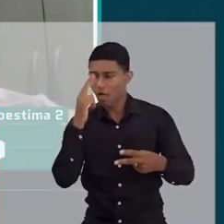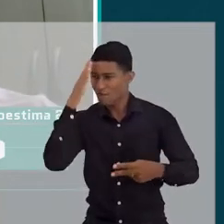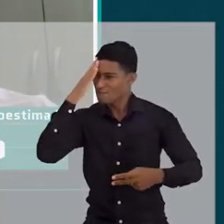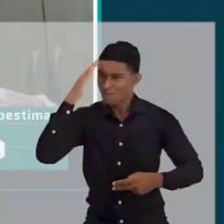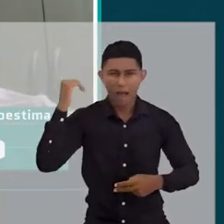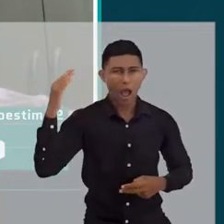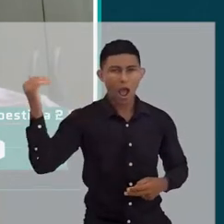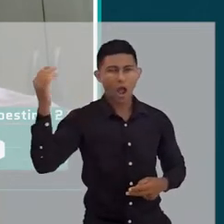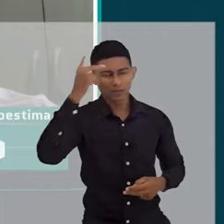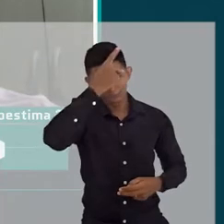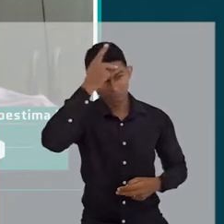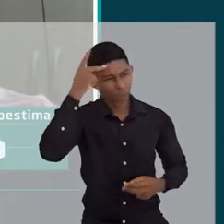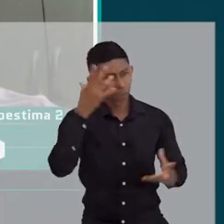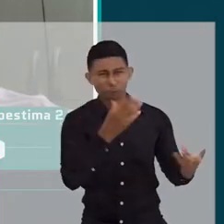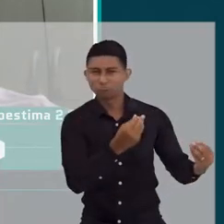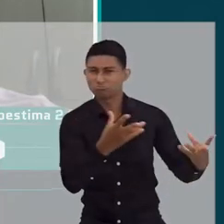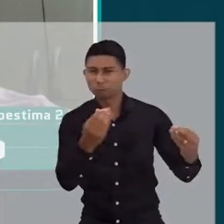nisso